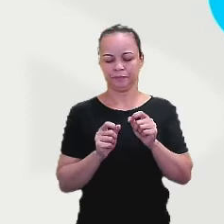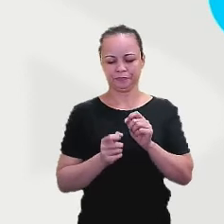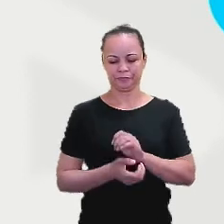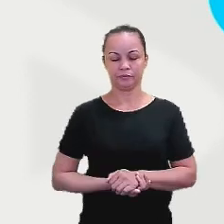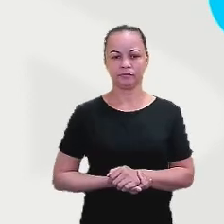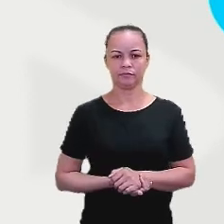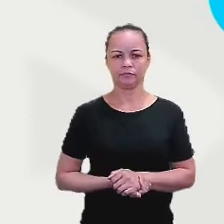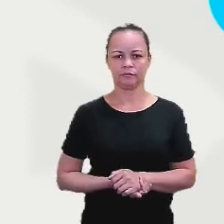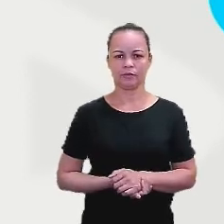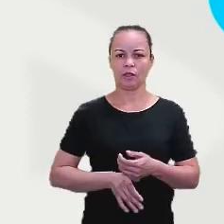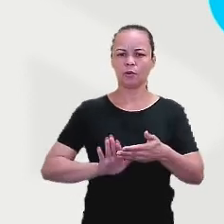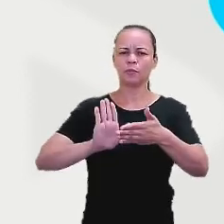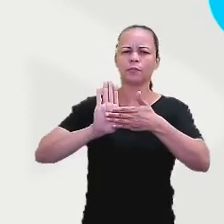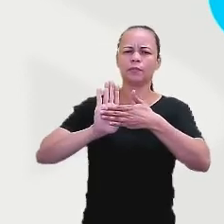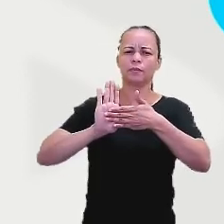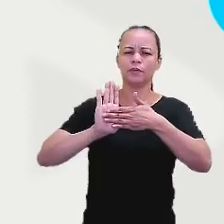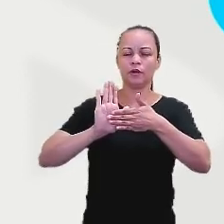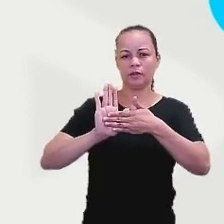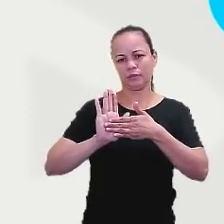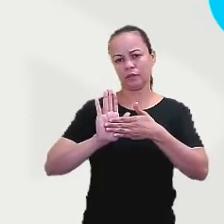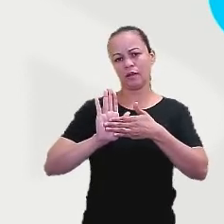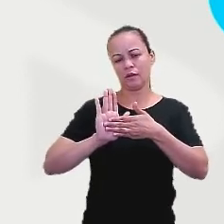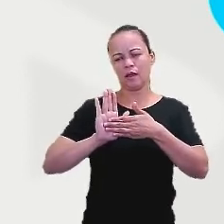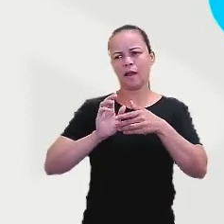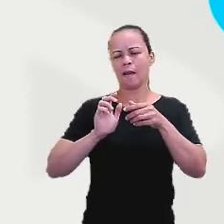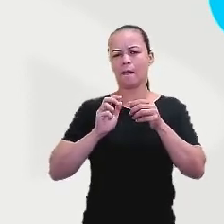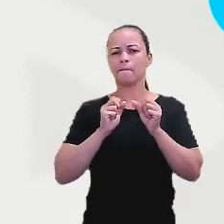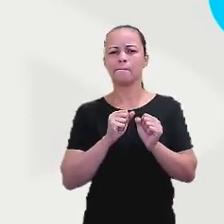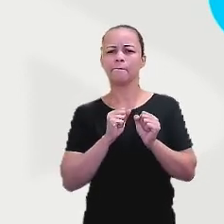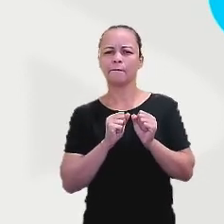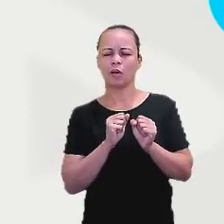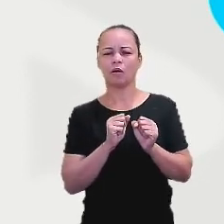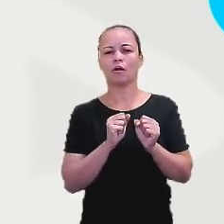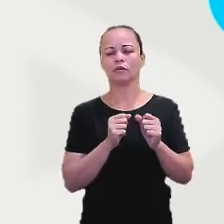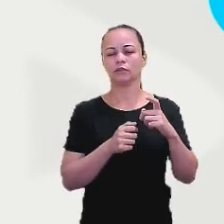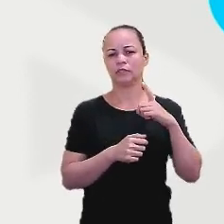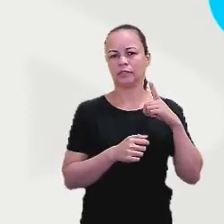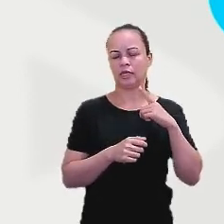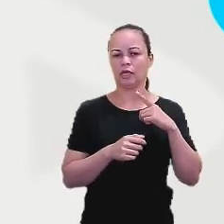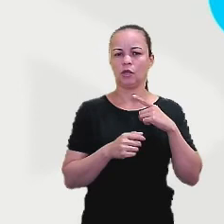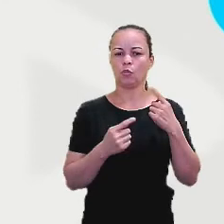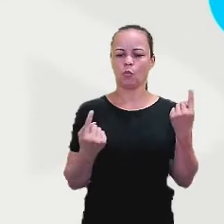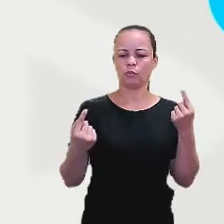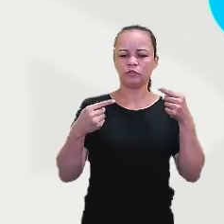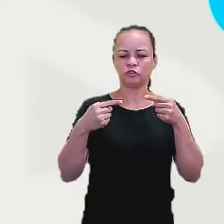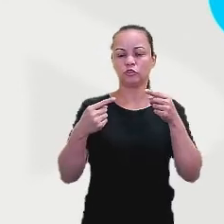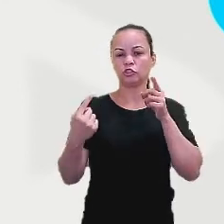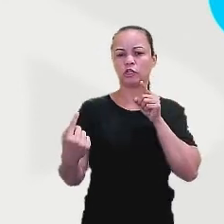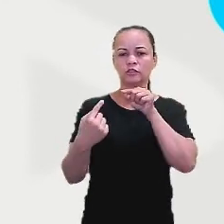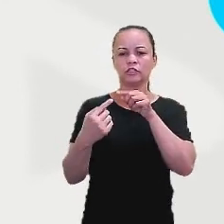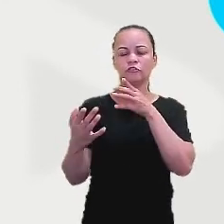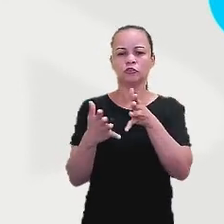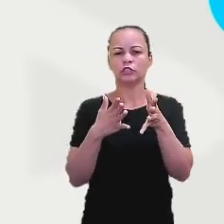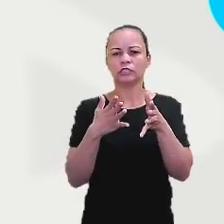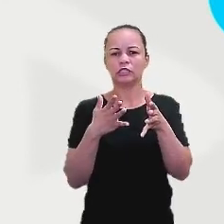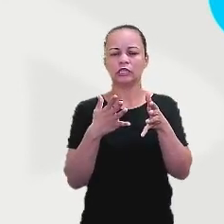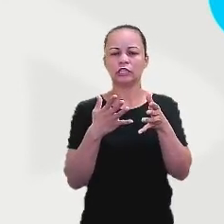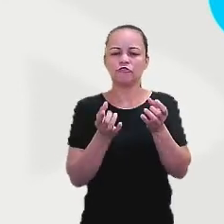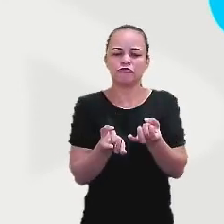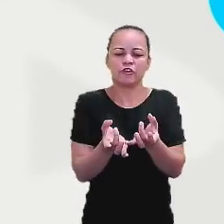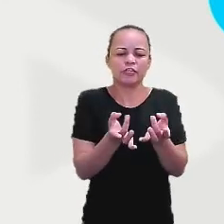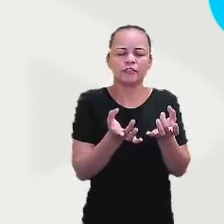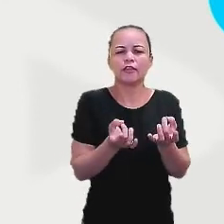uma propaganda, né, ela pode ter aí o objetivo de vender não só um produto, mas também